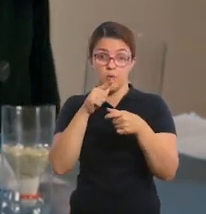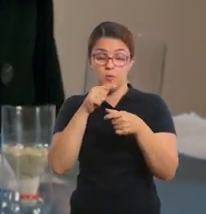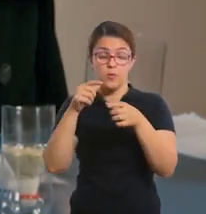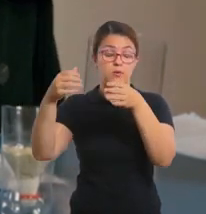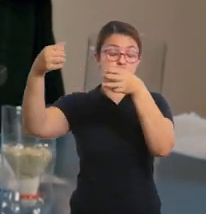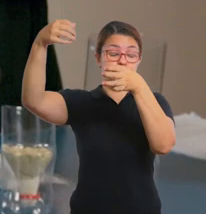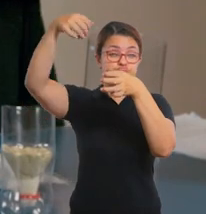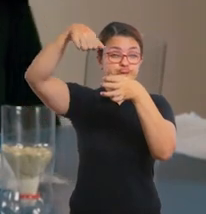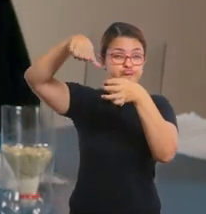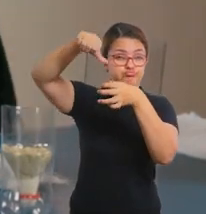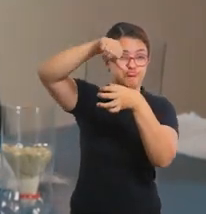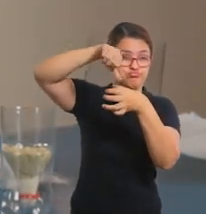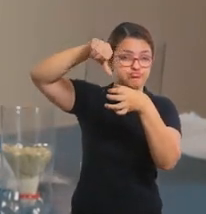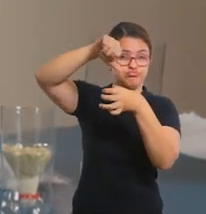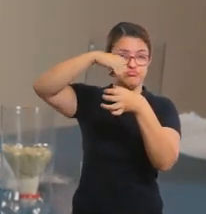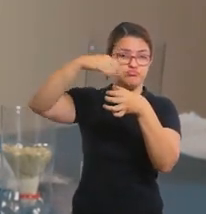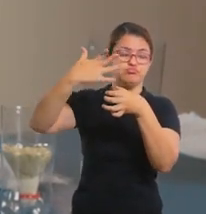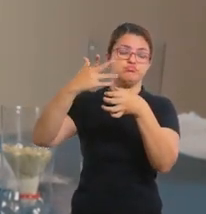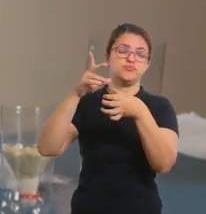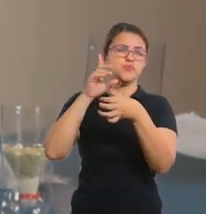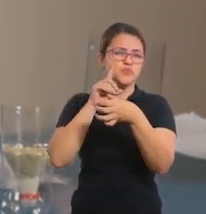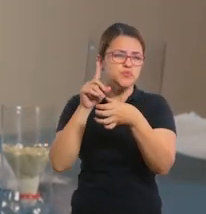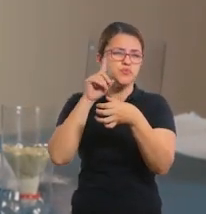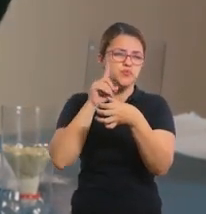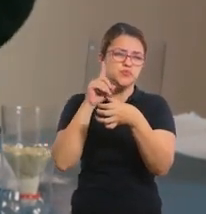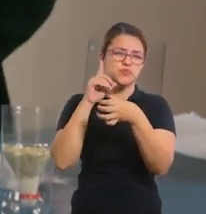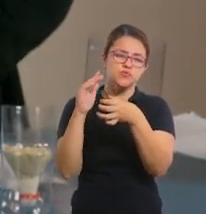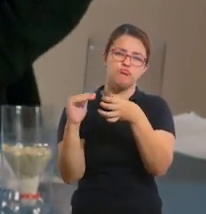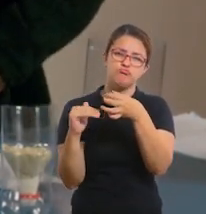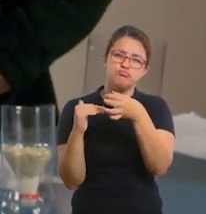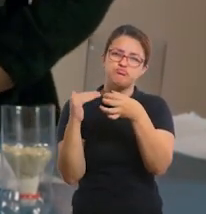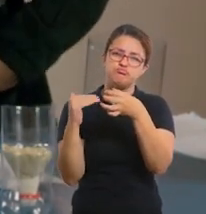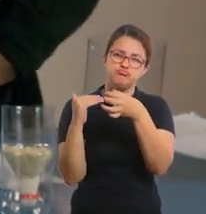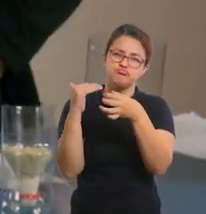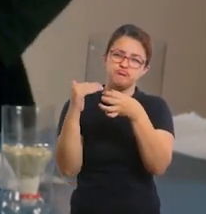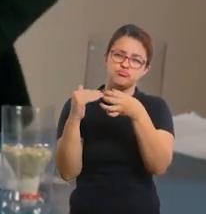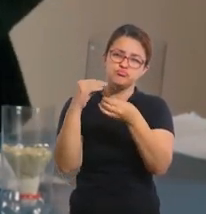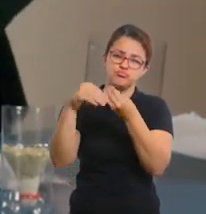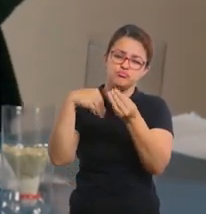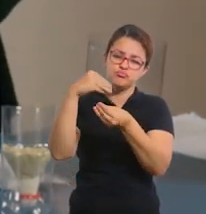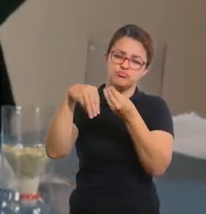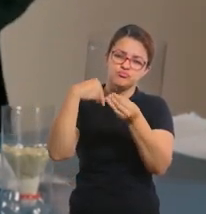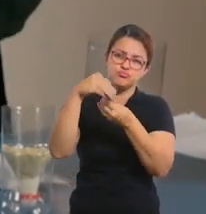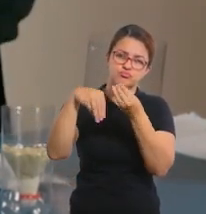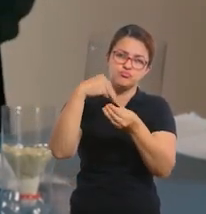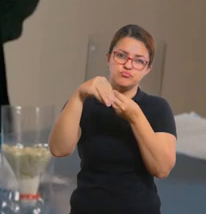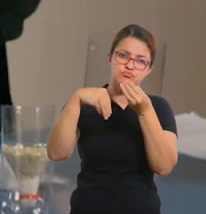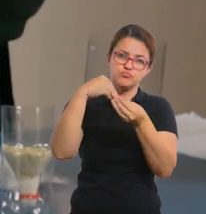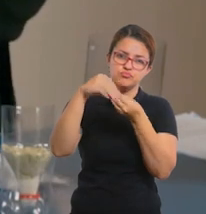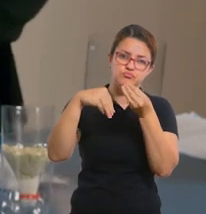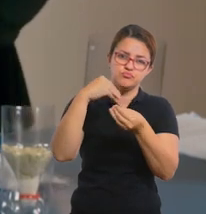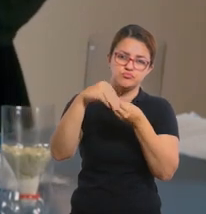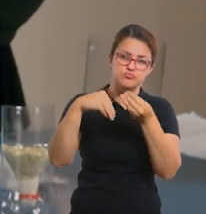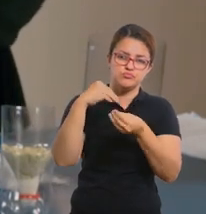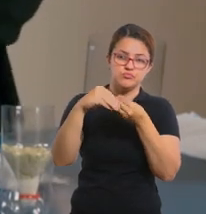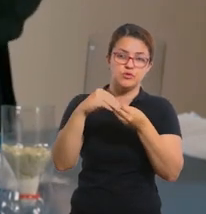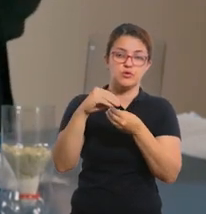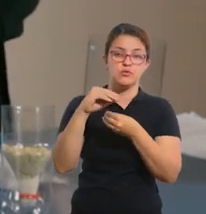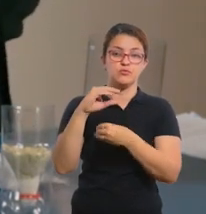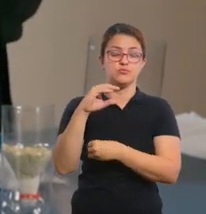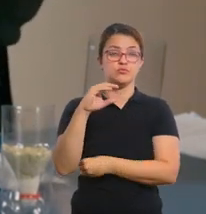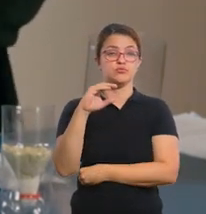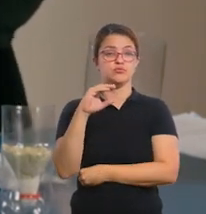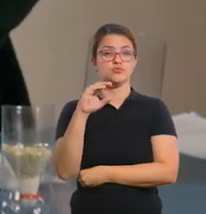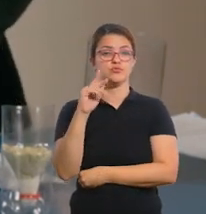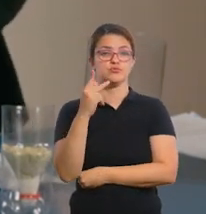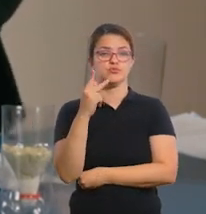final desse experimento, conforme for passando o tempo, ela vai virar um adubo líquido, que é o chorume,